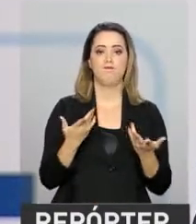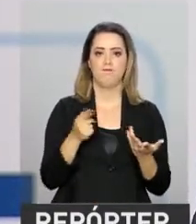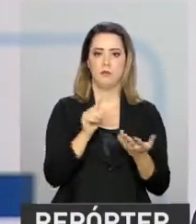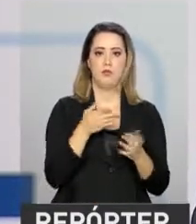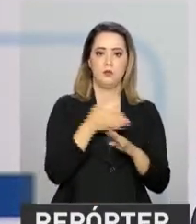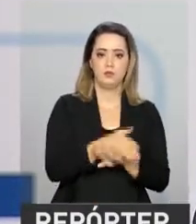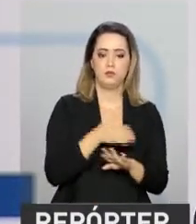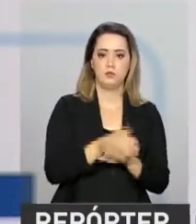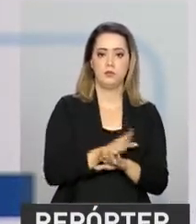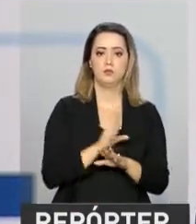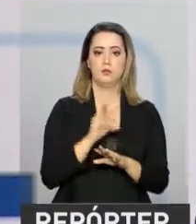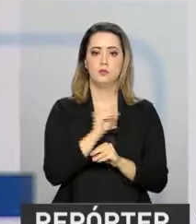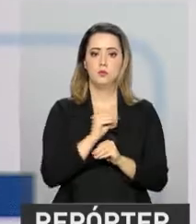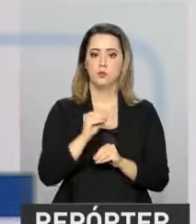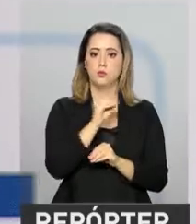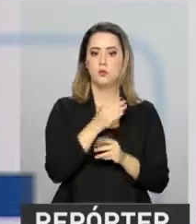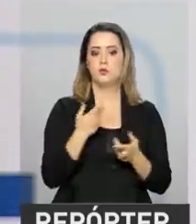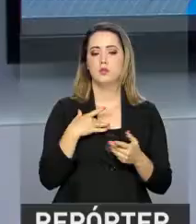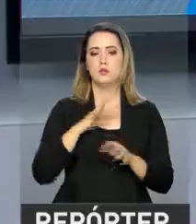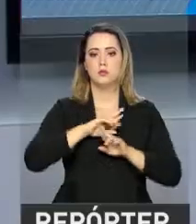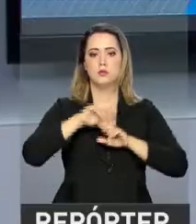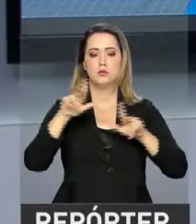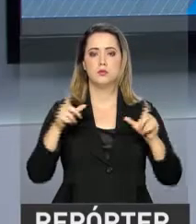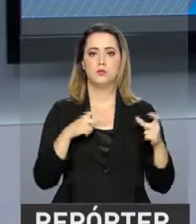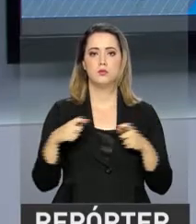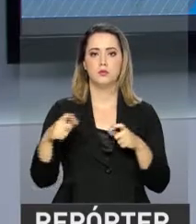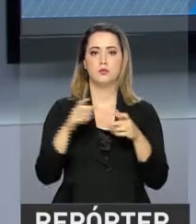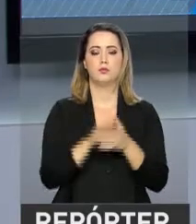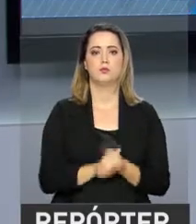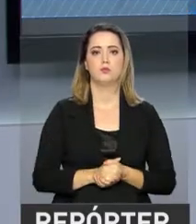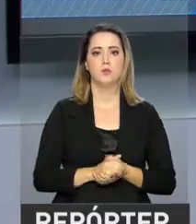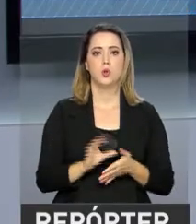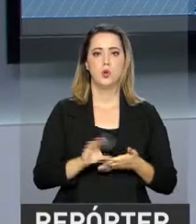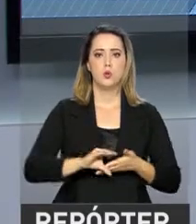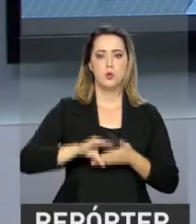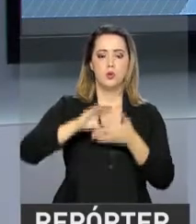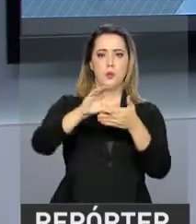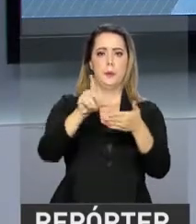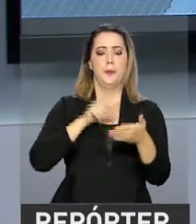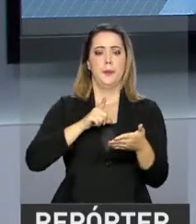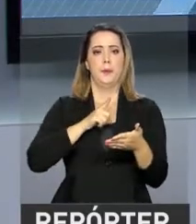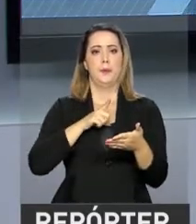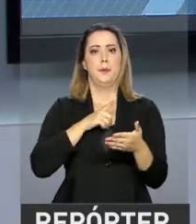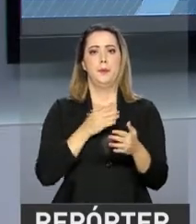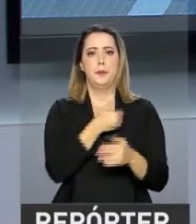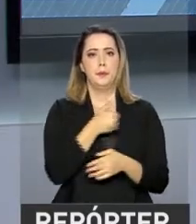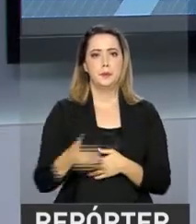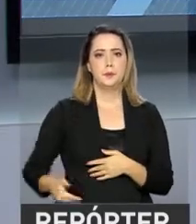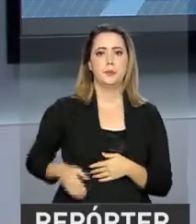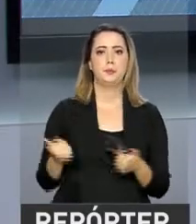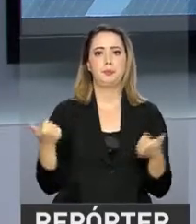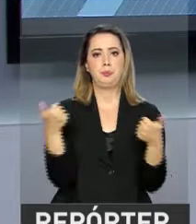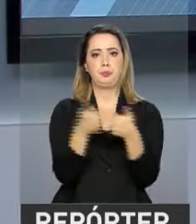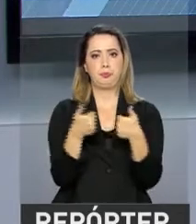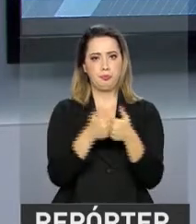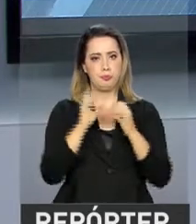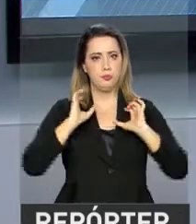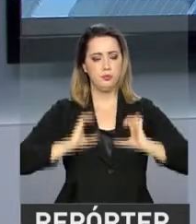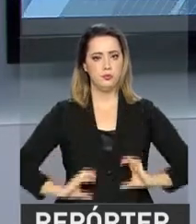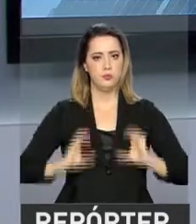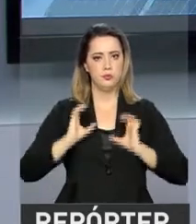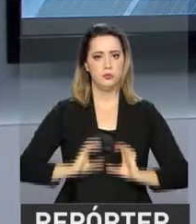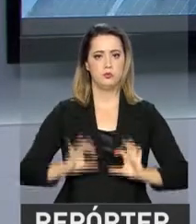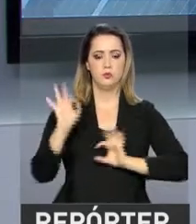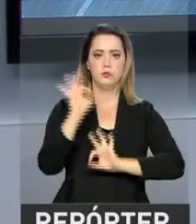determinadas setores, e tem muitas no Brasil. Os conselhos existem na esfera pública para aproximar os cidadãos